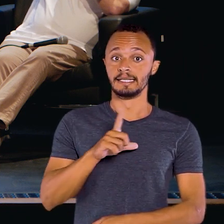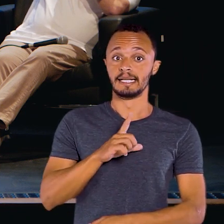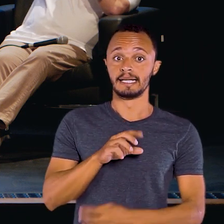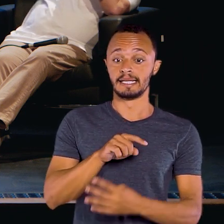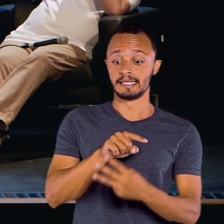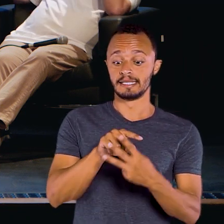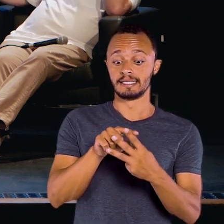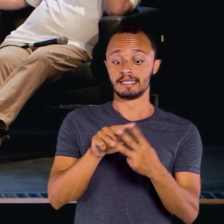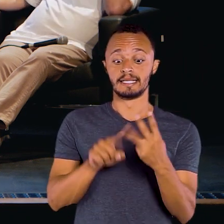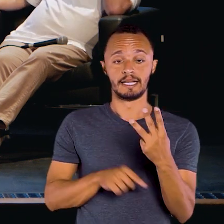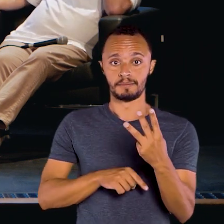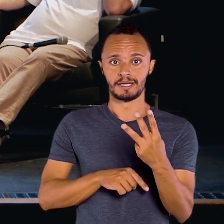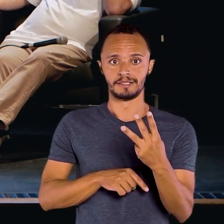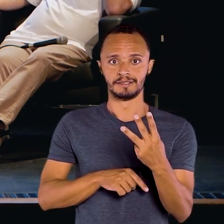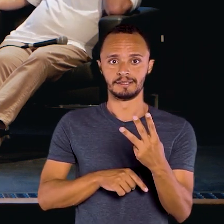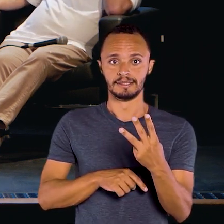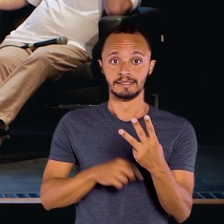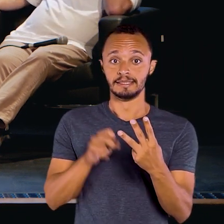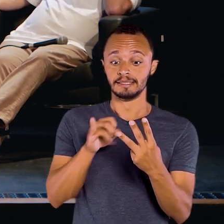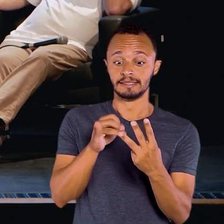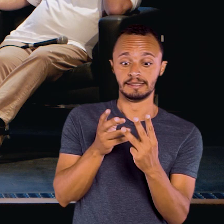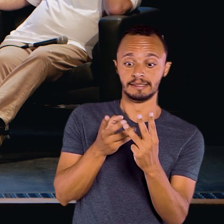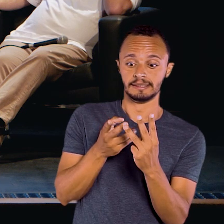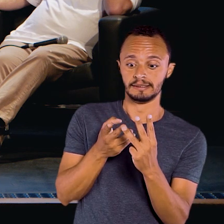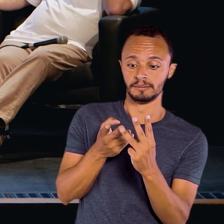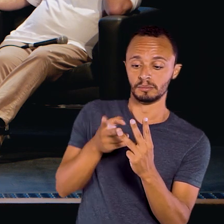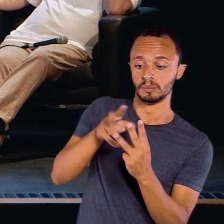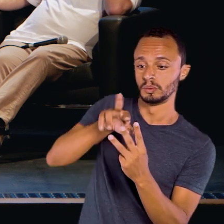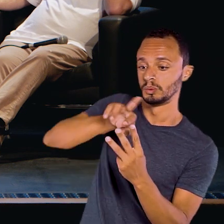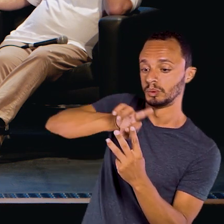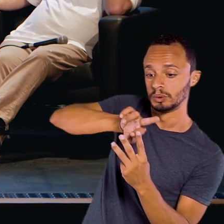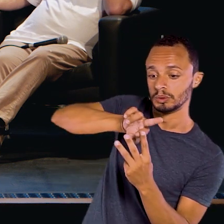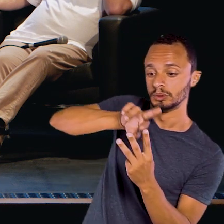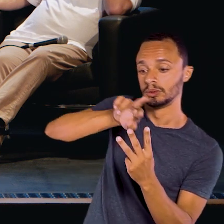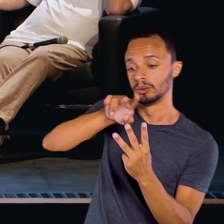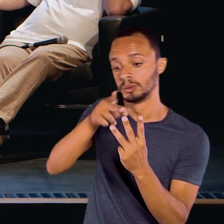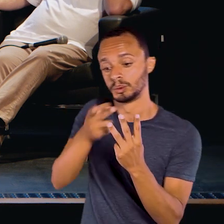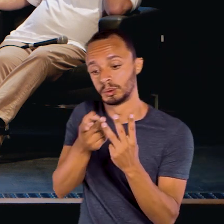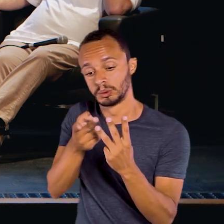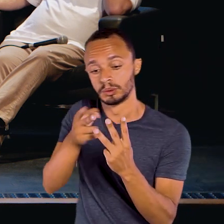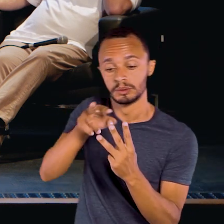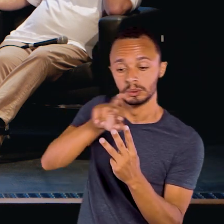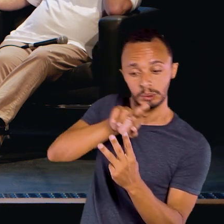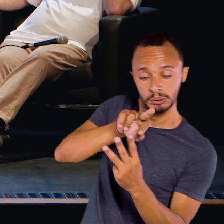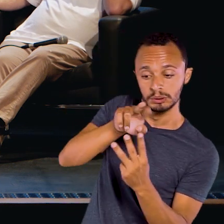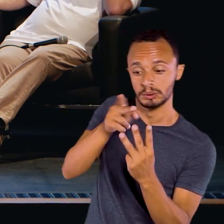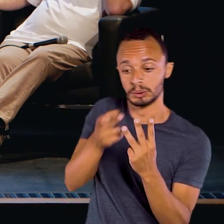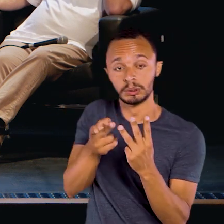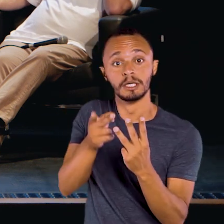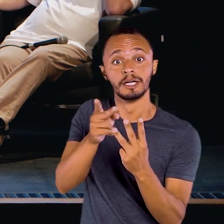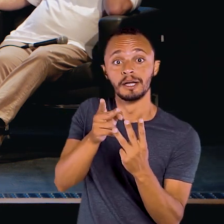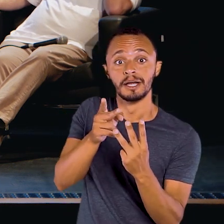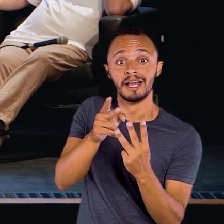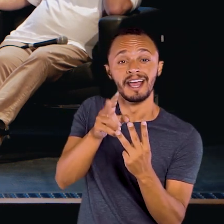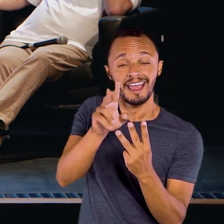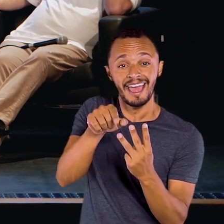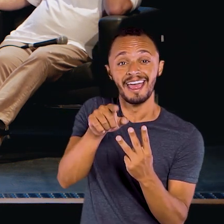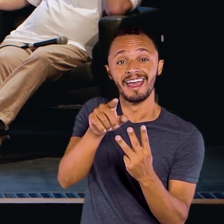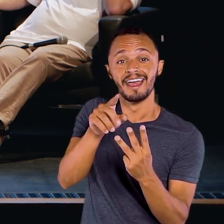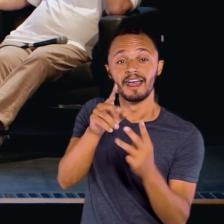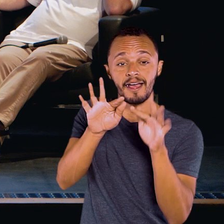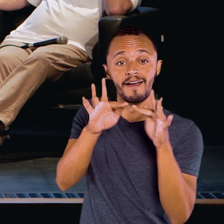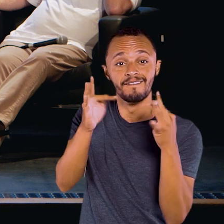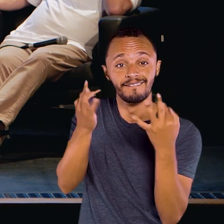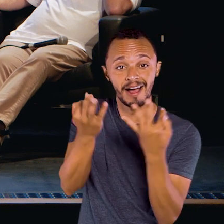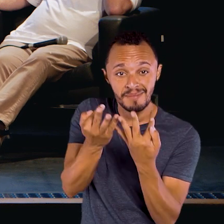você, de repente, ler de trás para frente, você também vai ter uma ideia precisa do quanto aquela família, né, que viveu